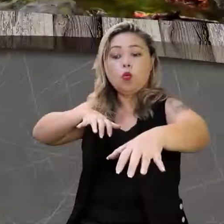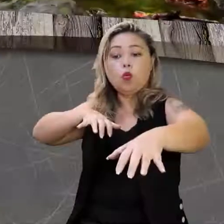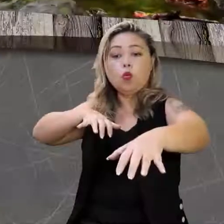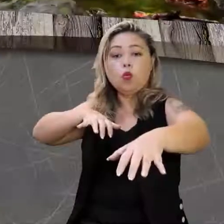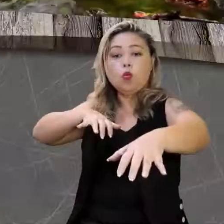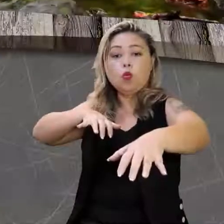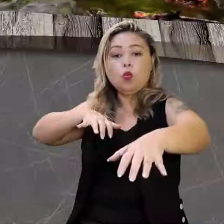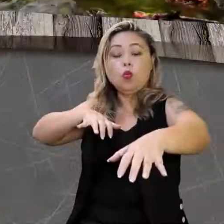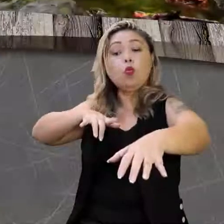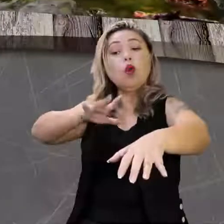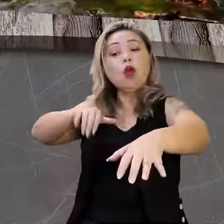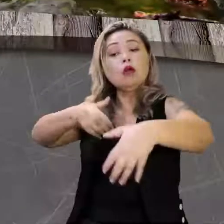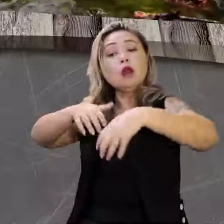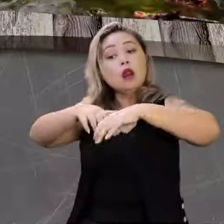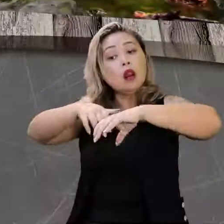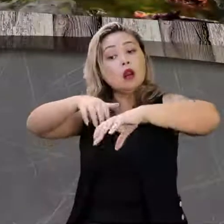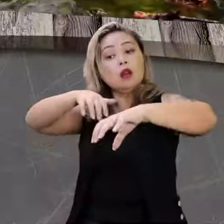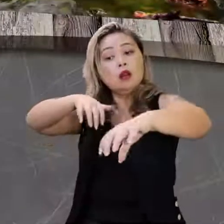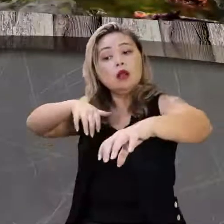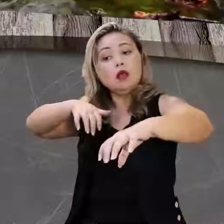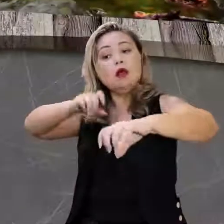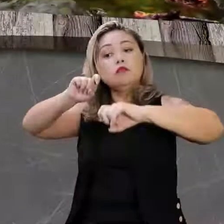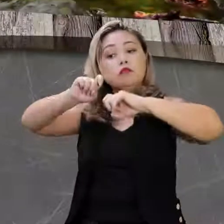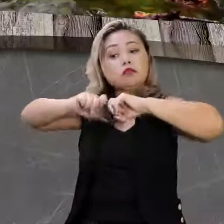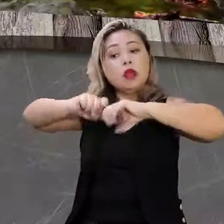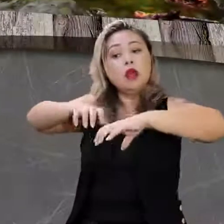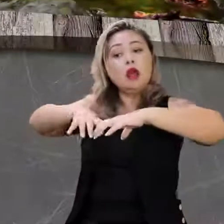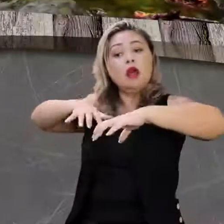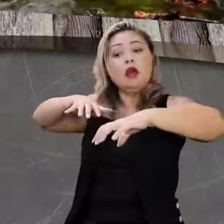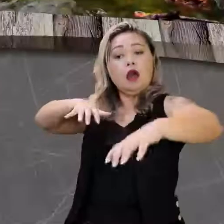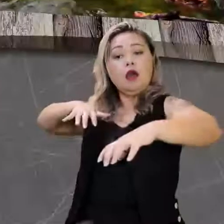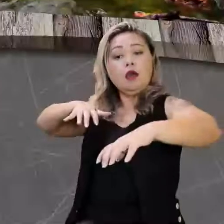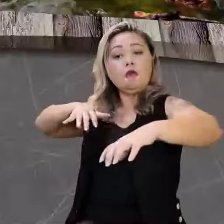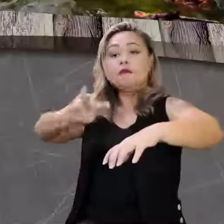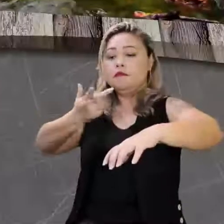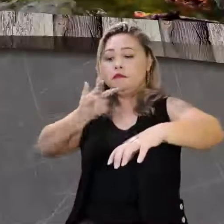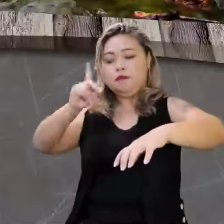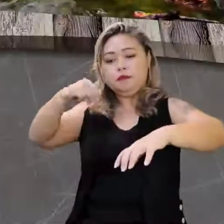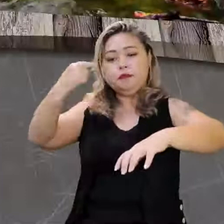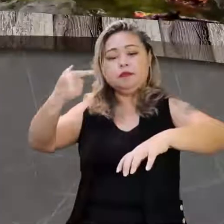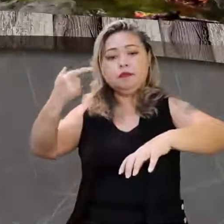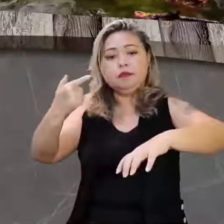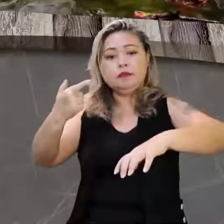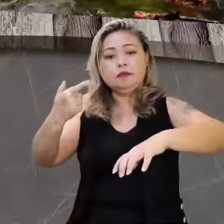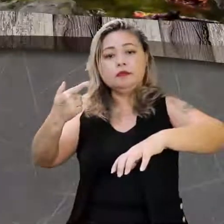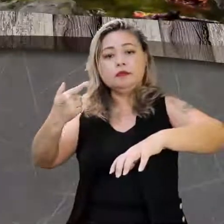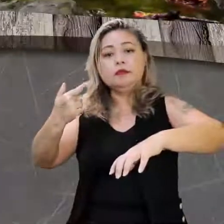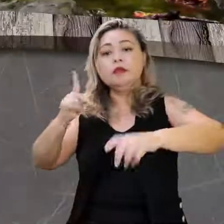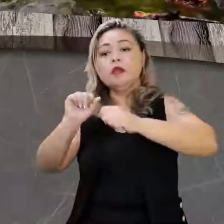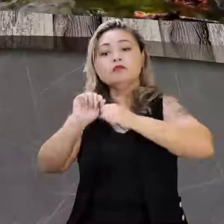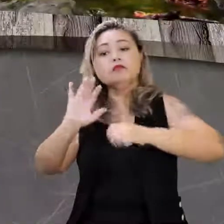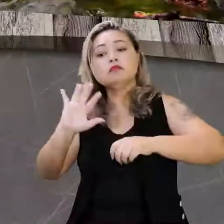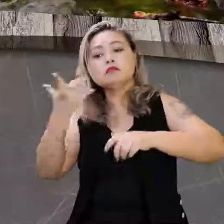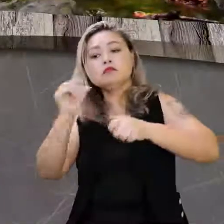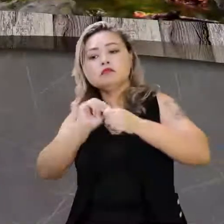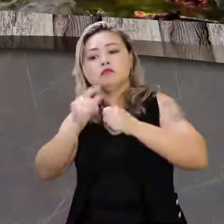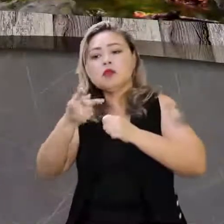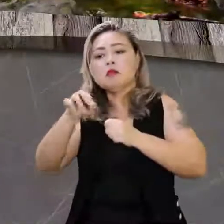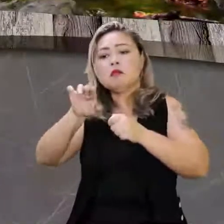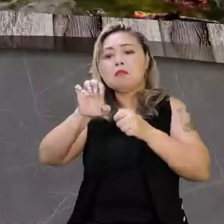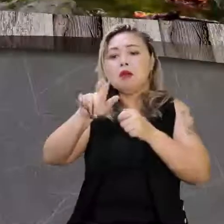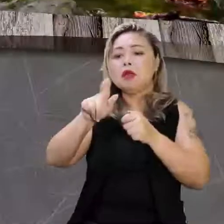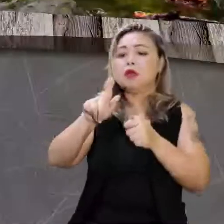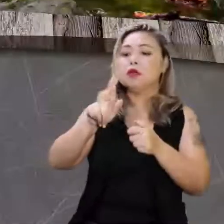reprodutivo. E aí, esse isolamento reprodutivo, que a gente vai falar mais para frente, de eventos